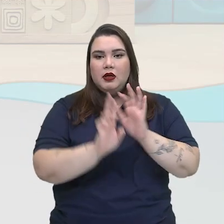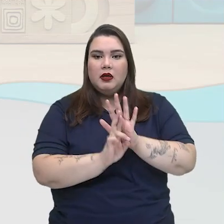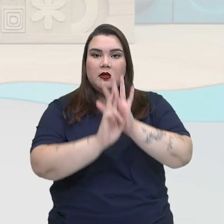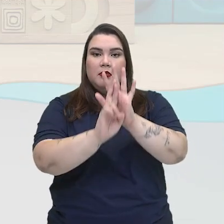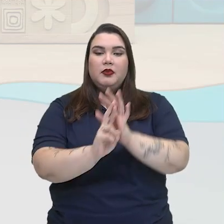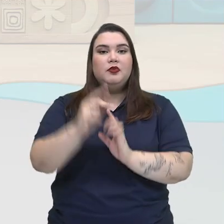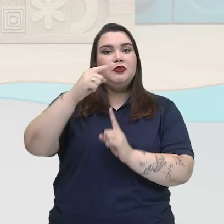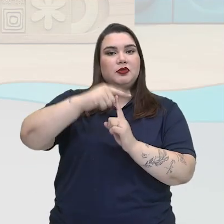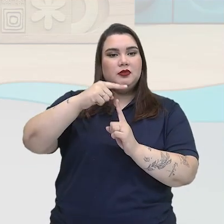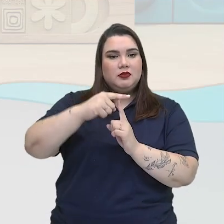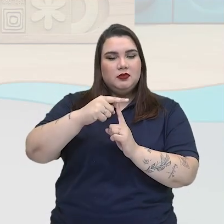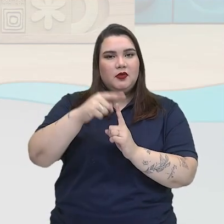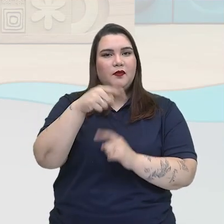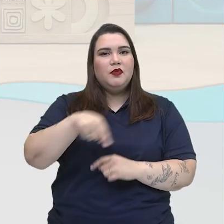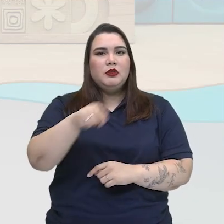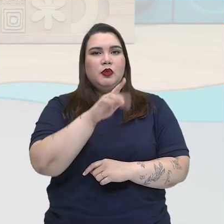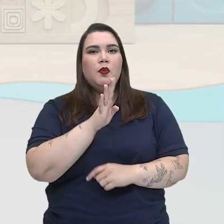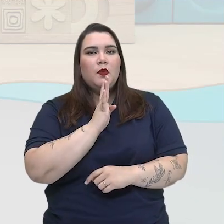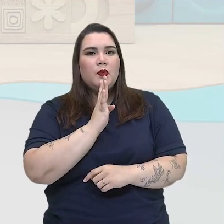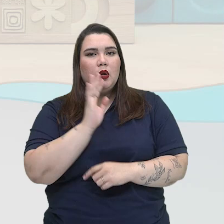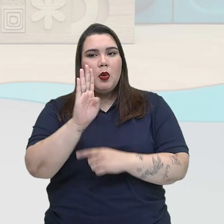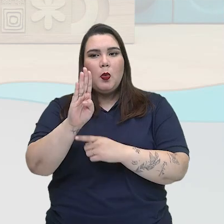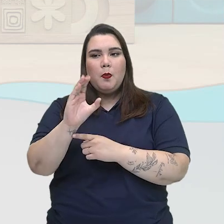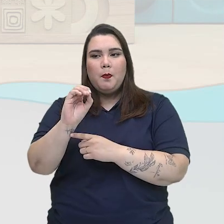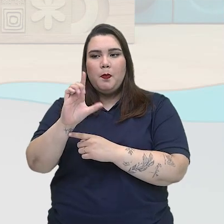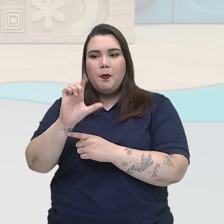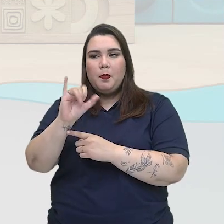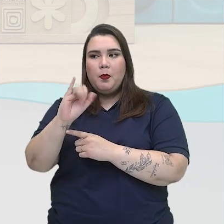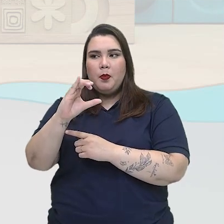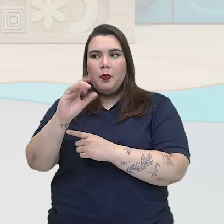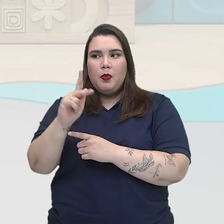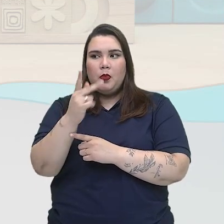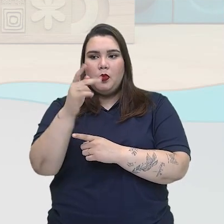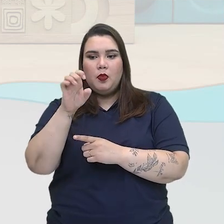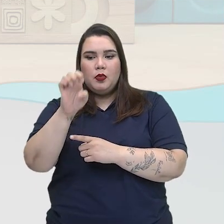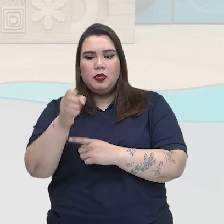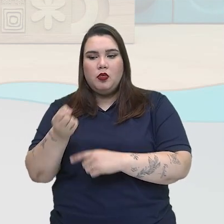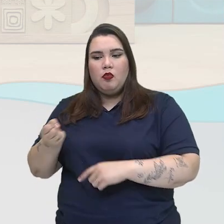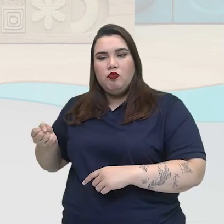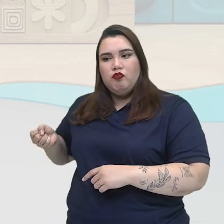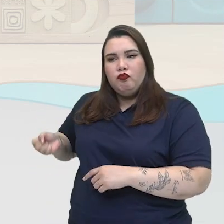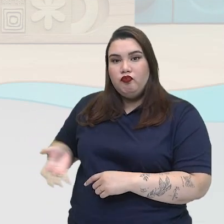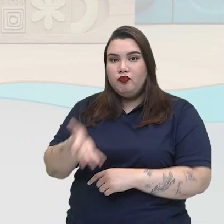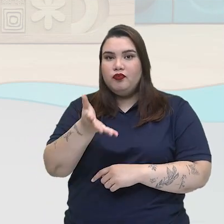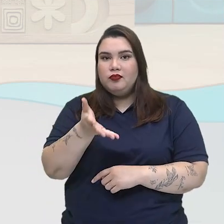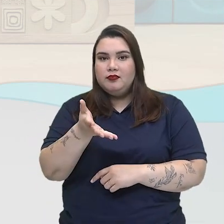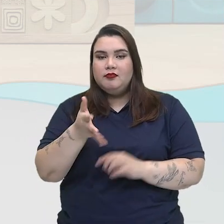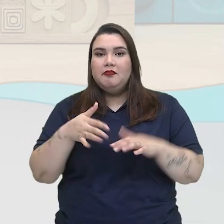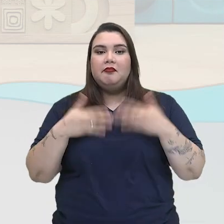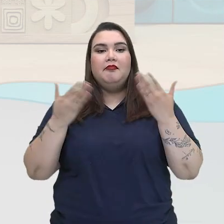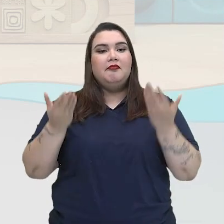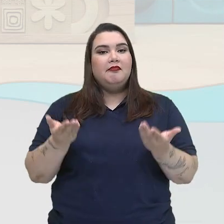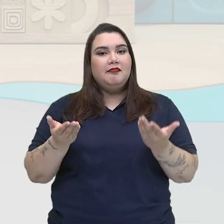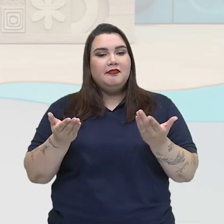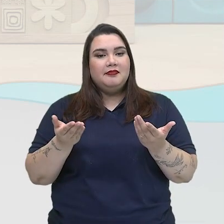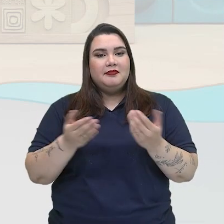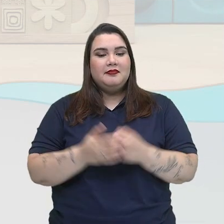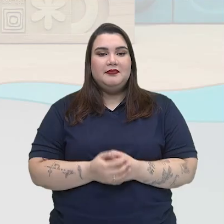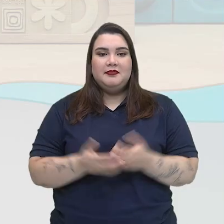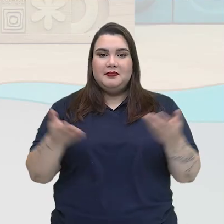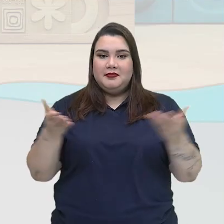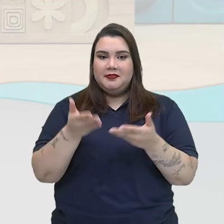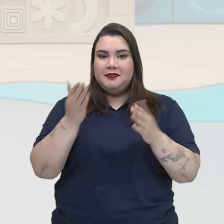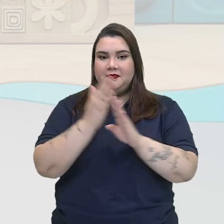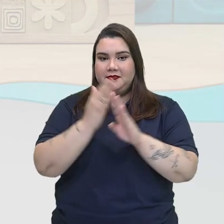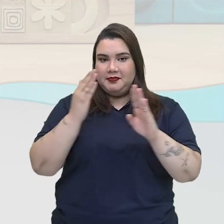modalidade. Eu tenho certeza que o boliche vocês já conseguiram identificar. E o restante? O que vocês acham? Vamos